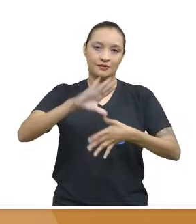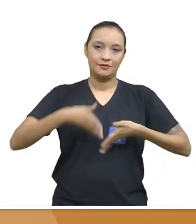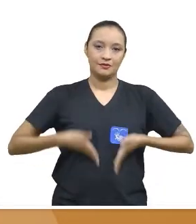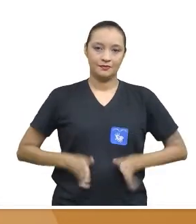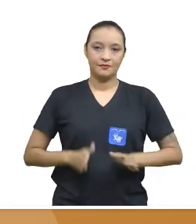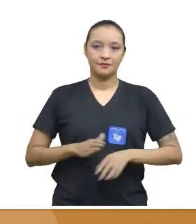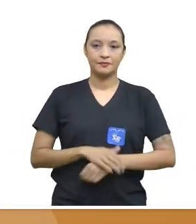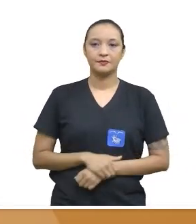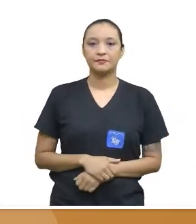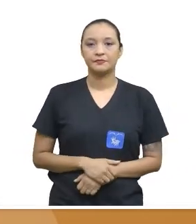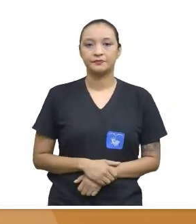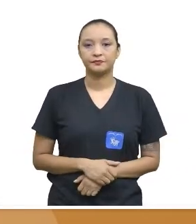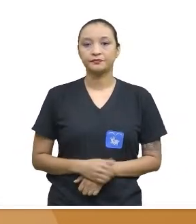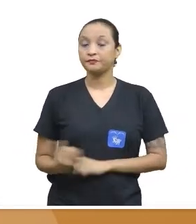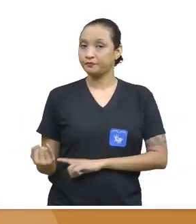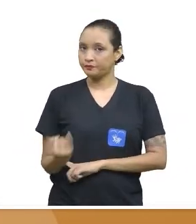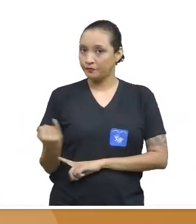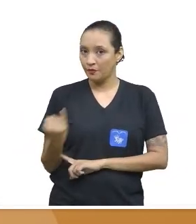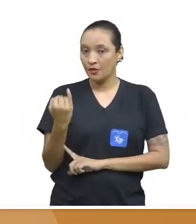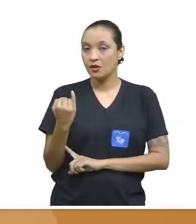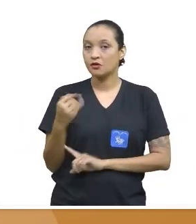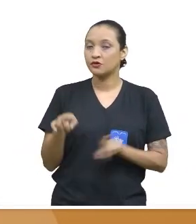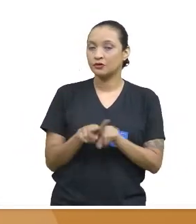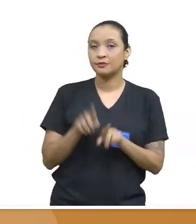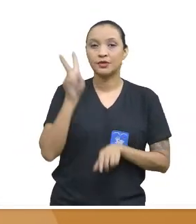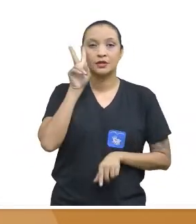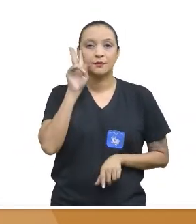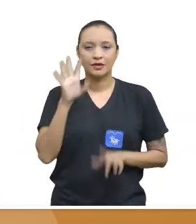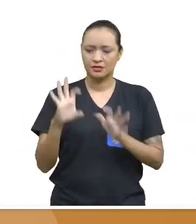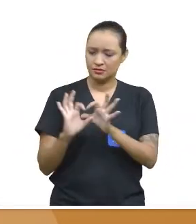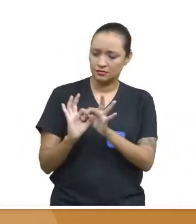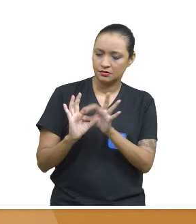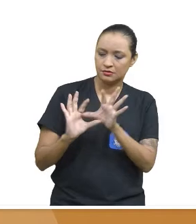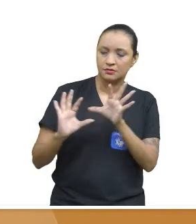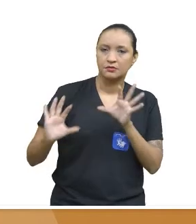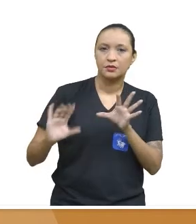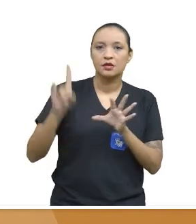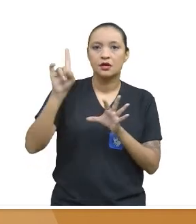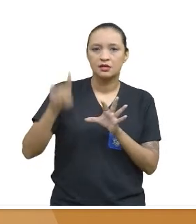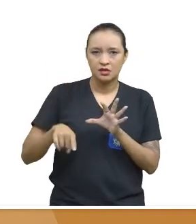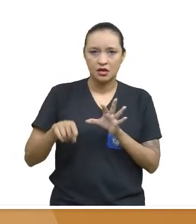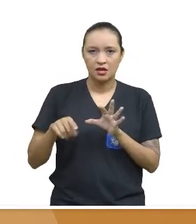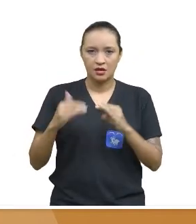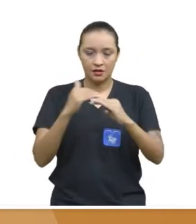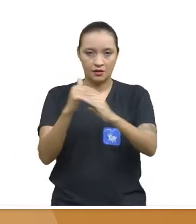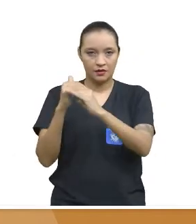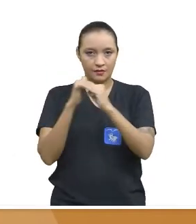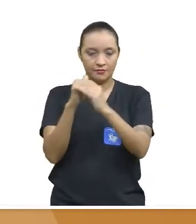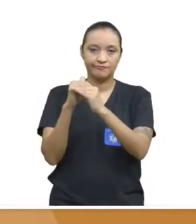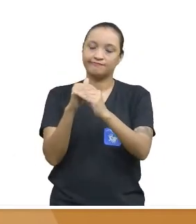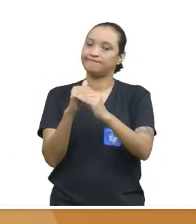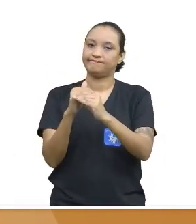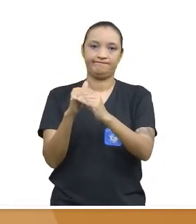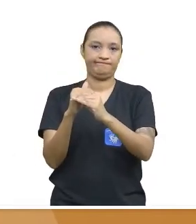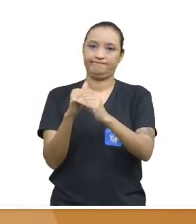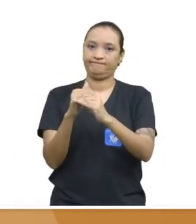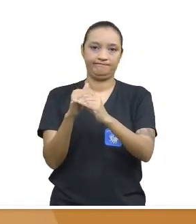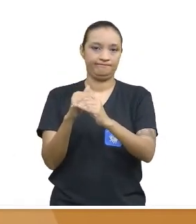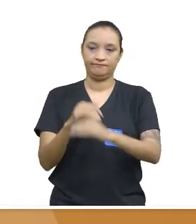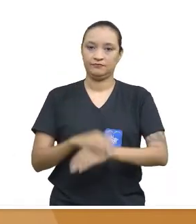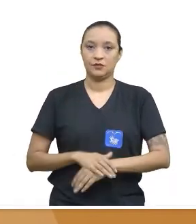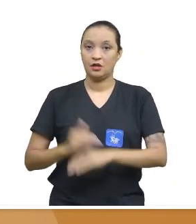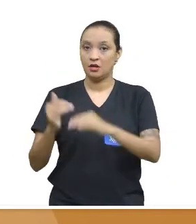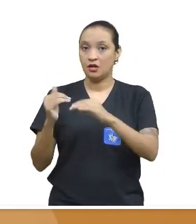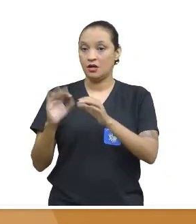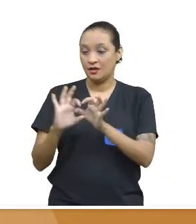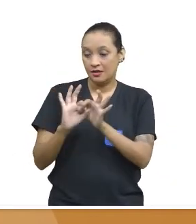é sempre importante também lembrar que liberdade não é a mesma coisa para todo mundo. Liberdade para branco é uma